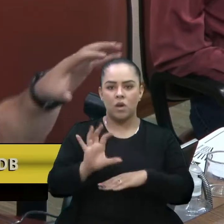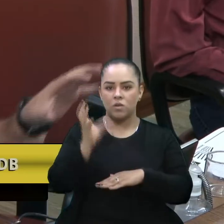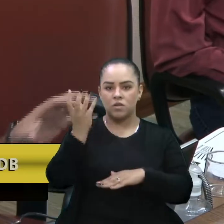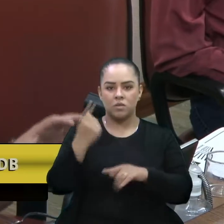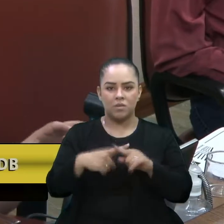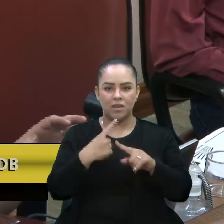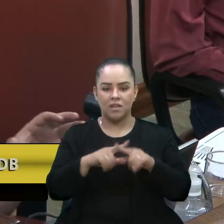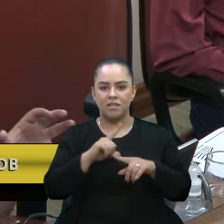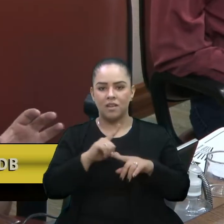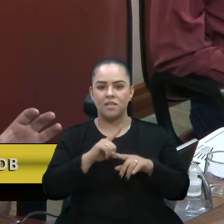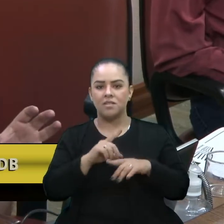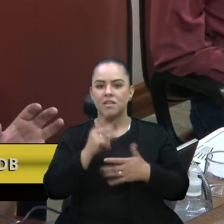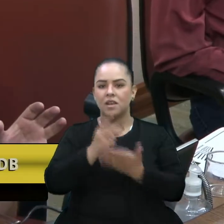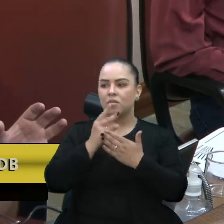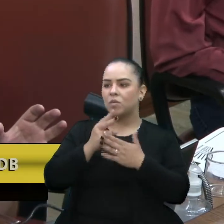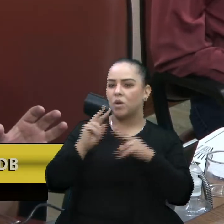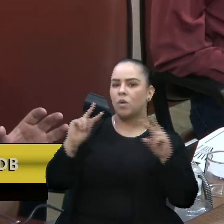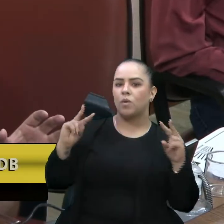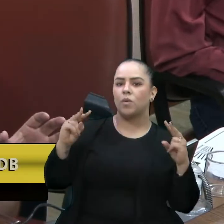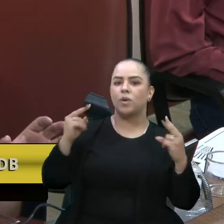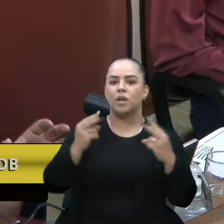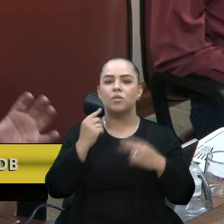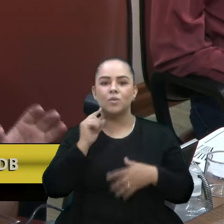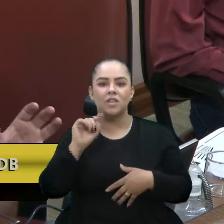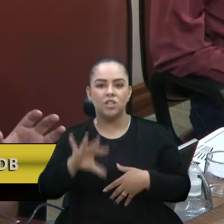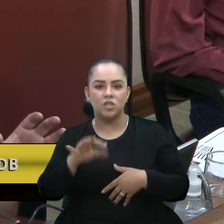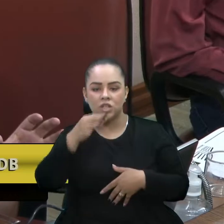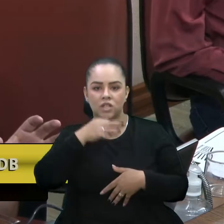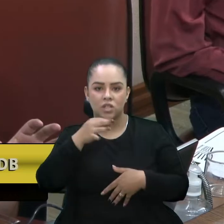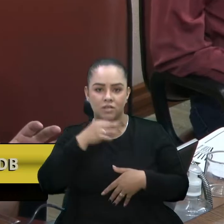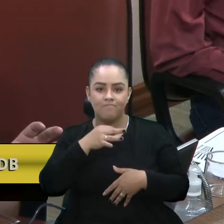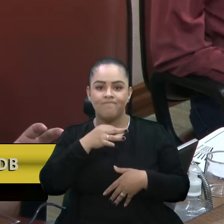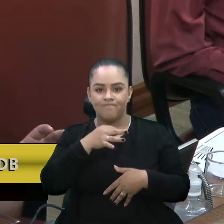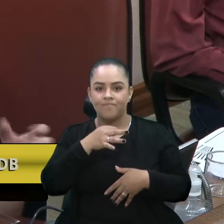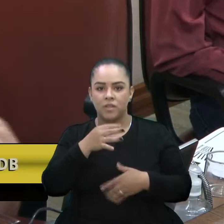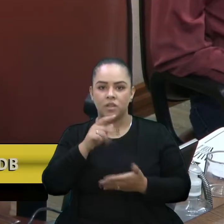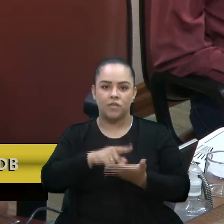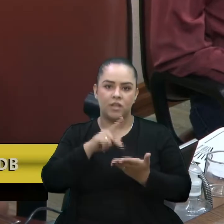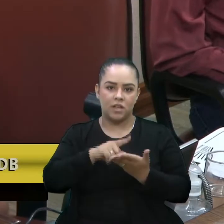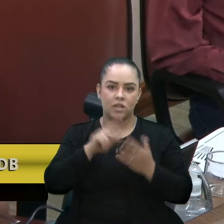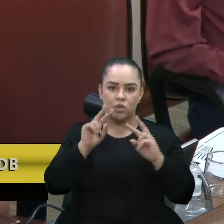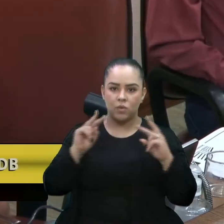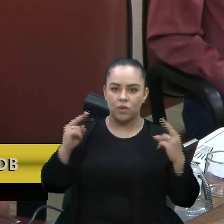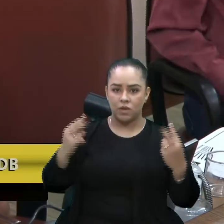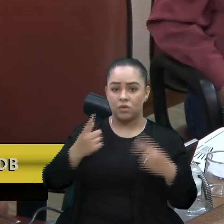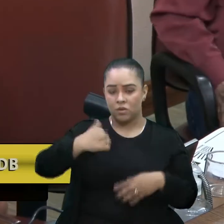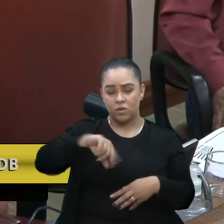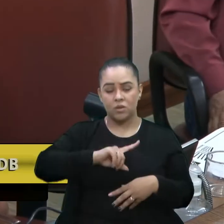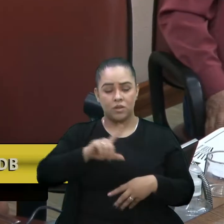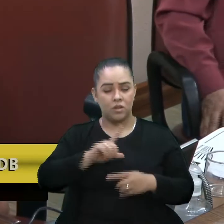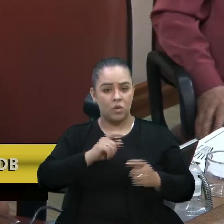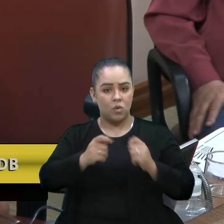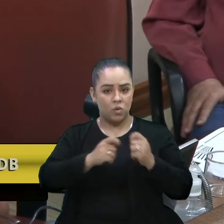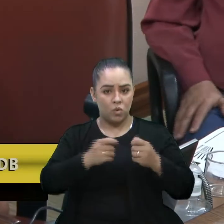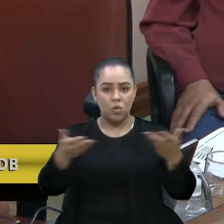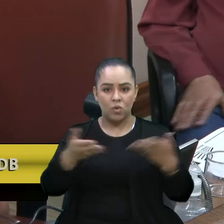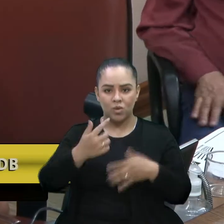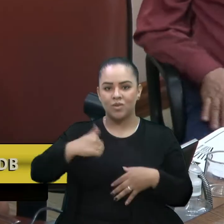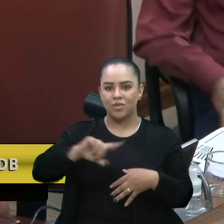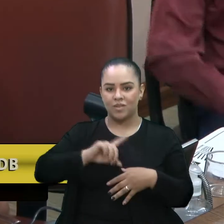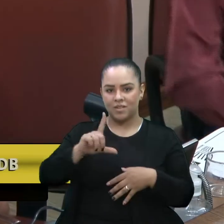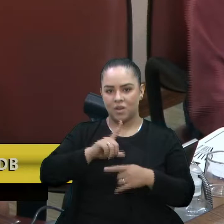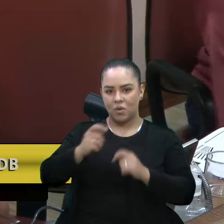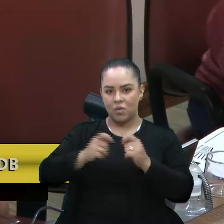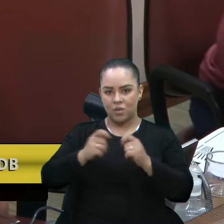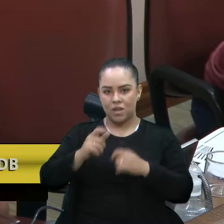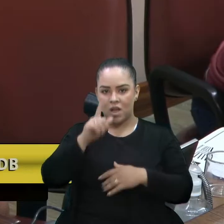de olho no lixo de Caxias do Sul. Literalmente de olho. Nós temos o controle aqui. Hoje nós temos o controle ainda da água e do lixo. Concordo